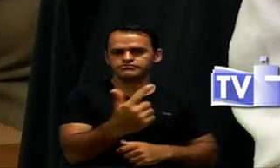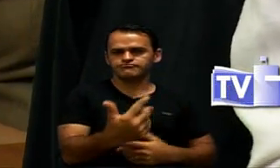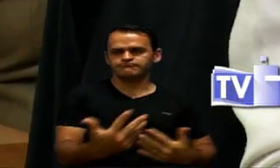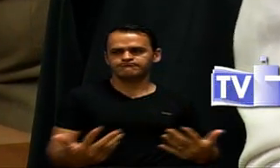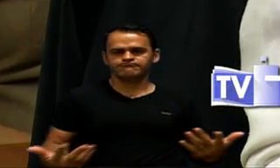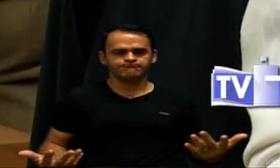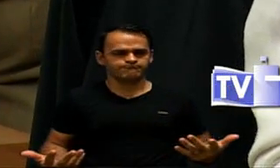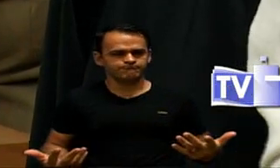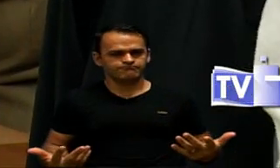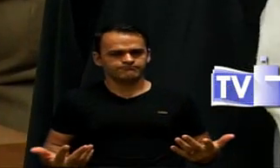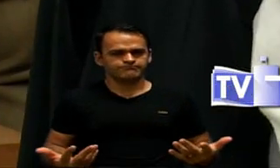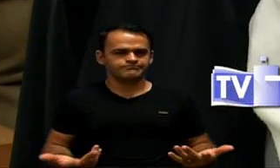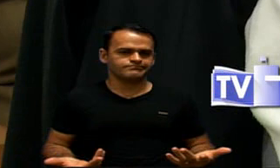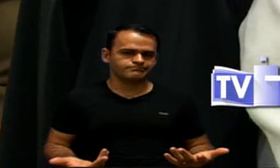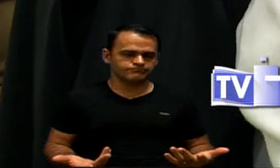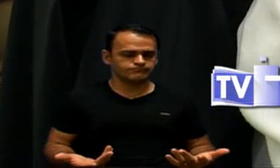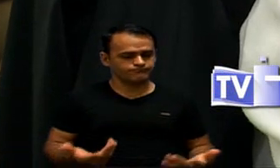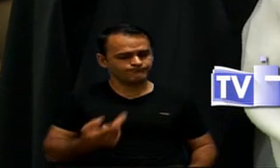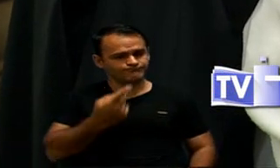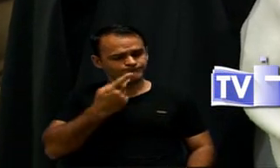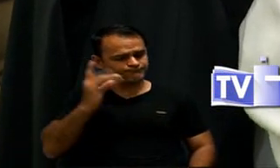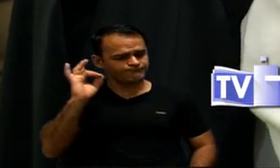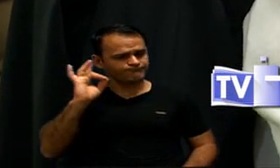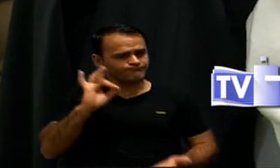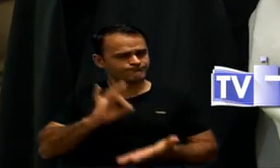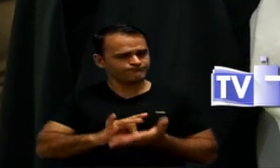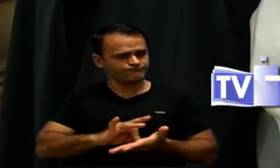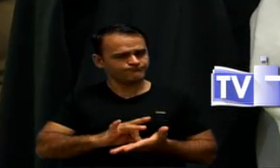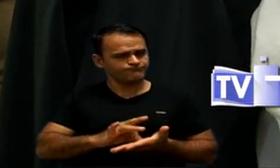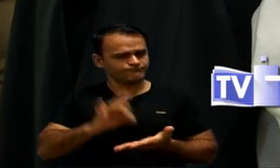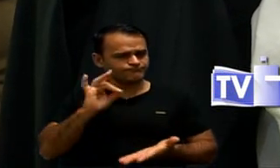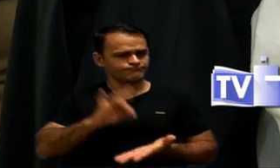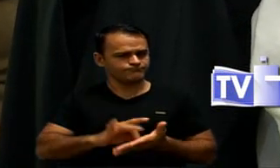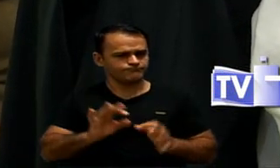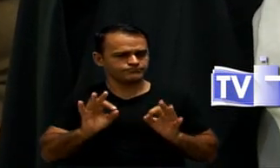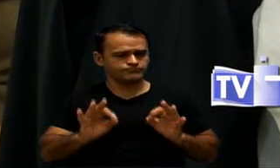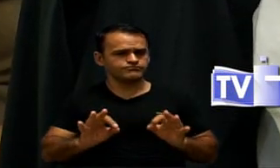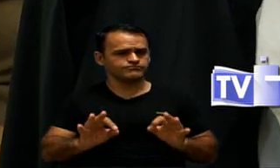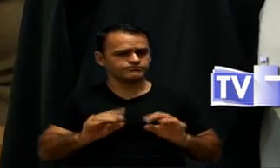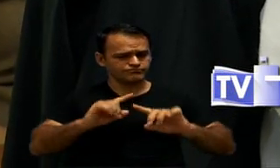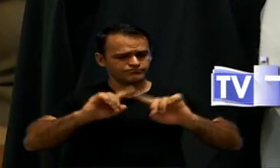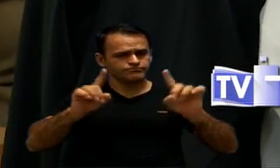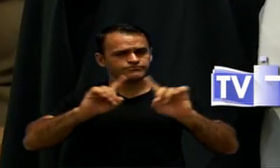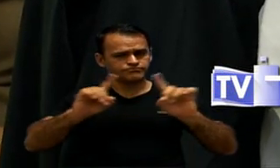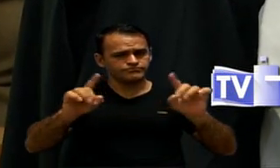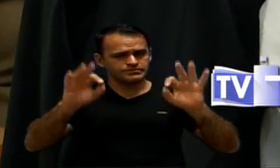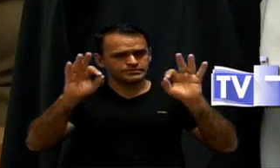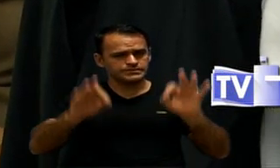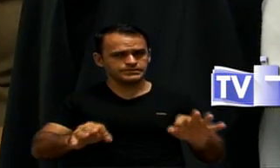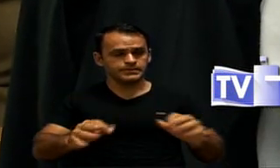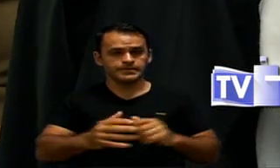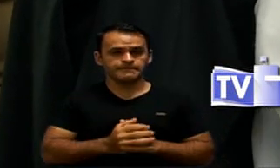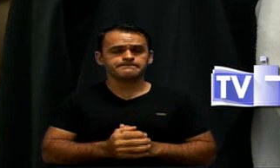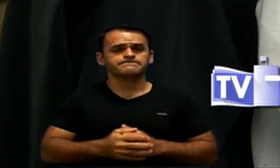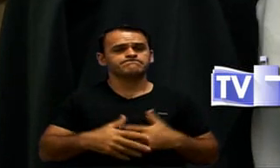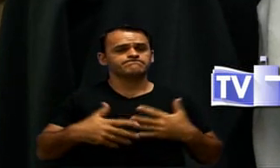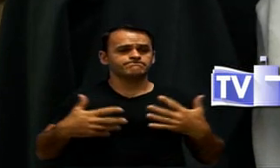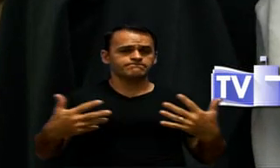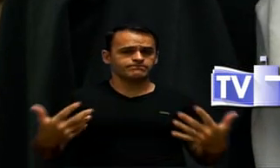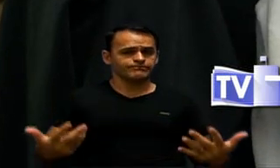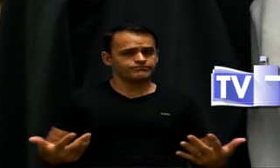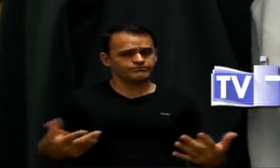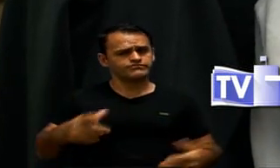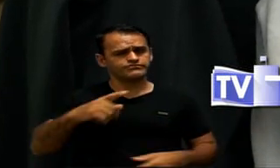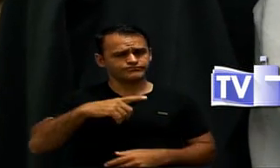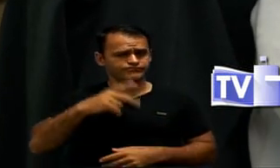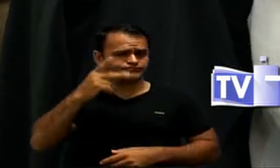que admitir, esse é um fato, e a crítica é procedente e é uma escolha